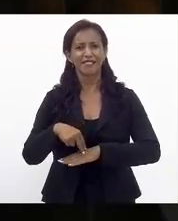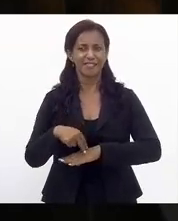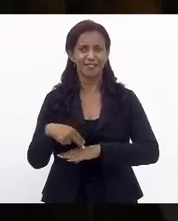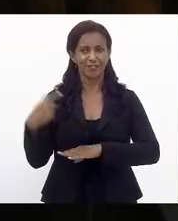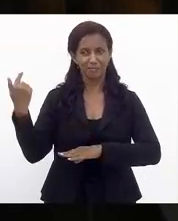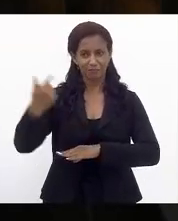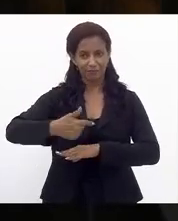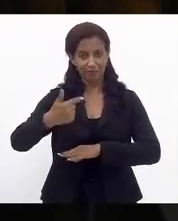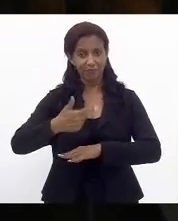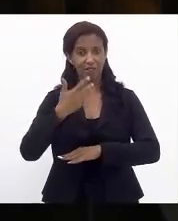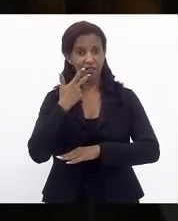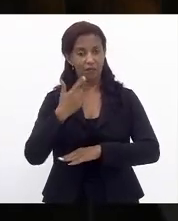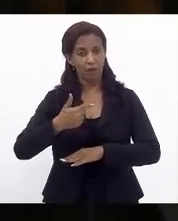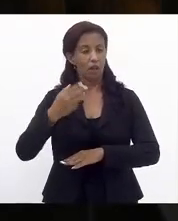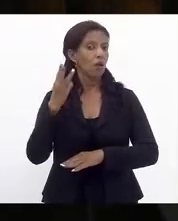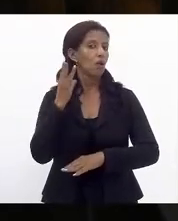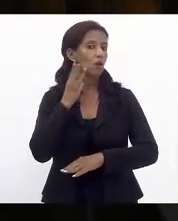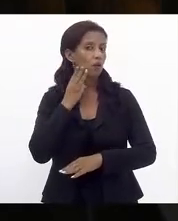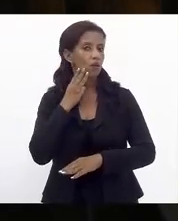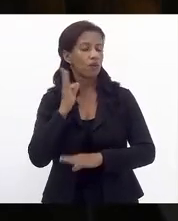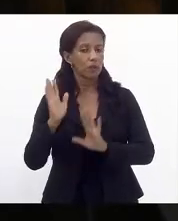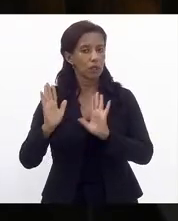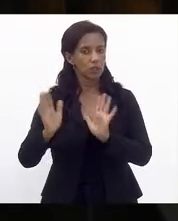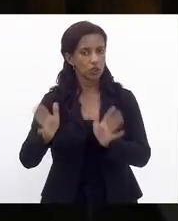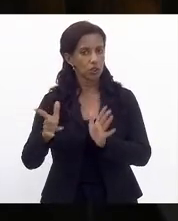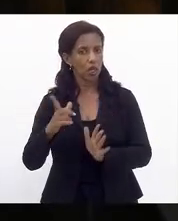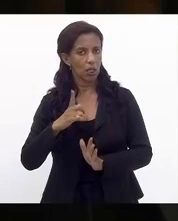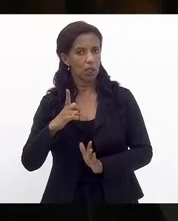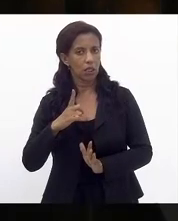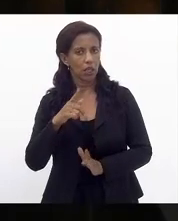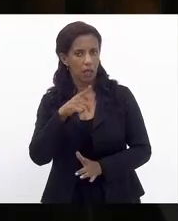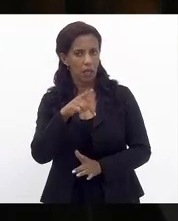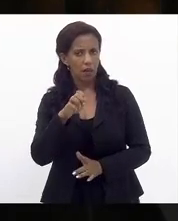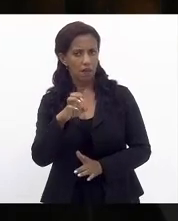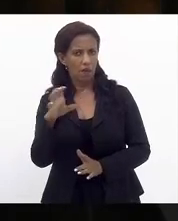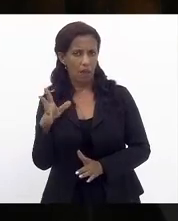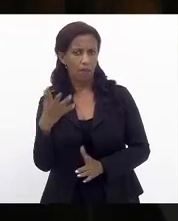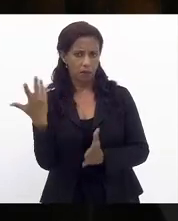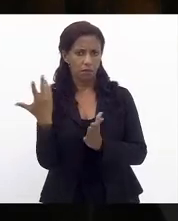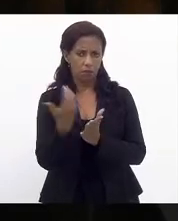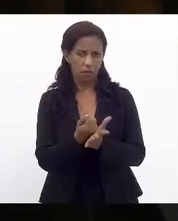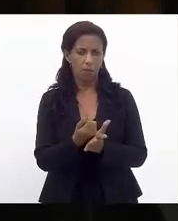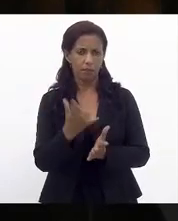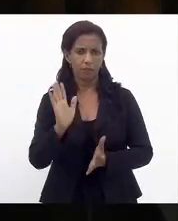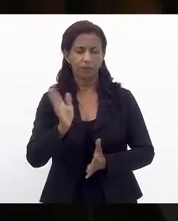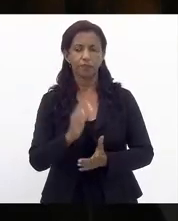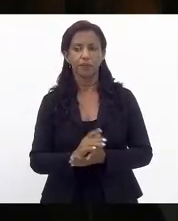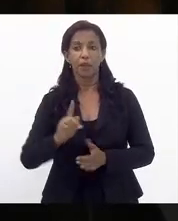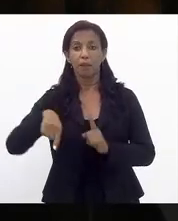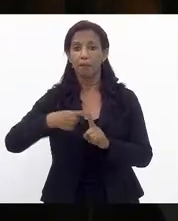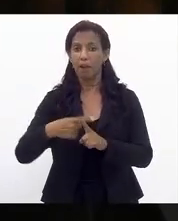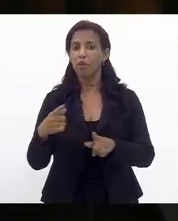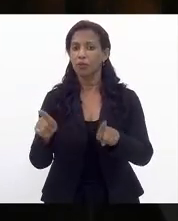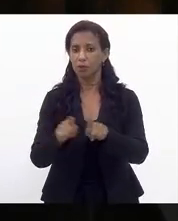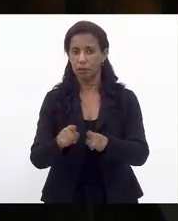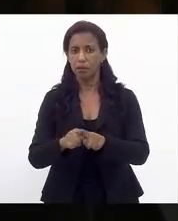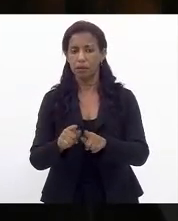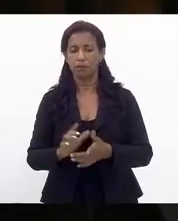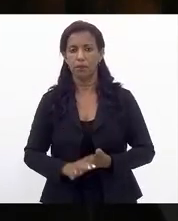segundo dizer o deputado waldeck que já tem previsão de oferta está preservado mas mais ainda